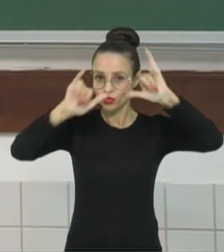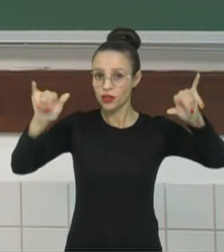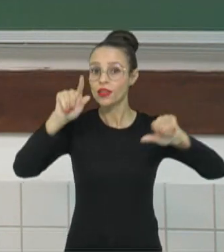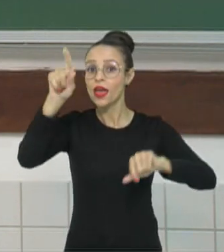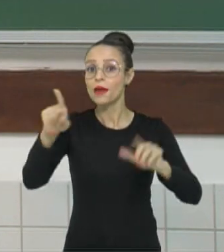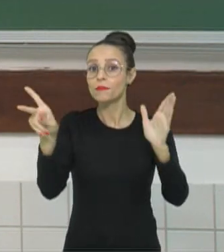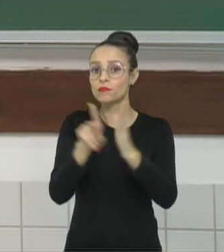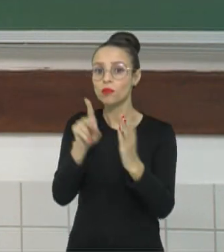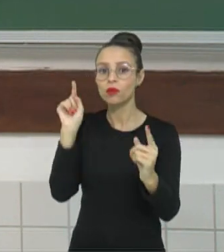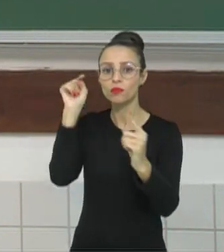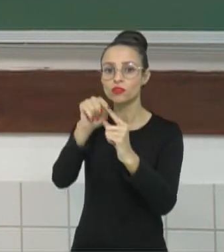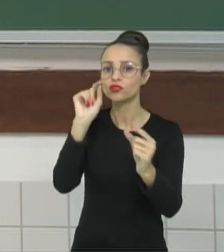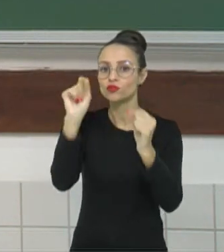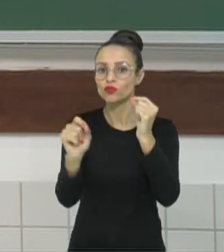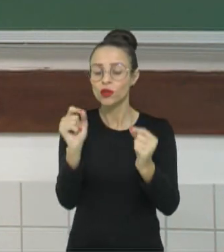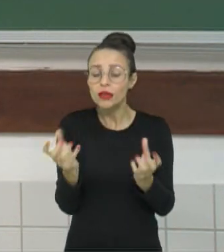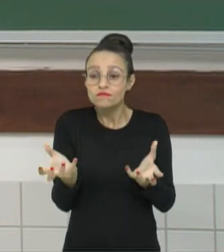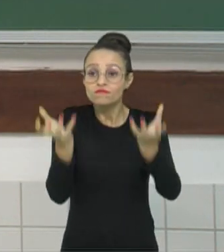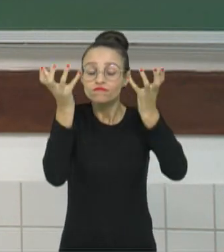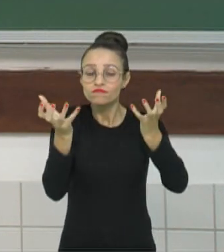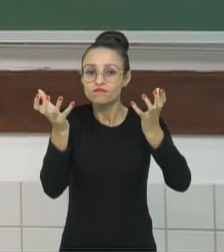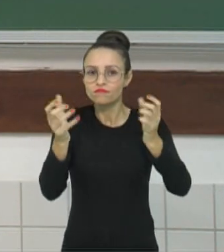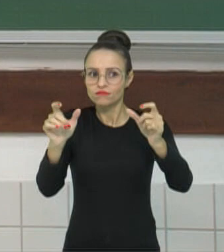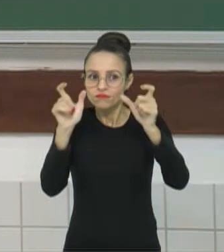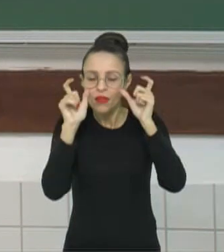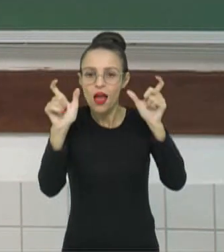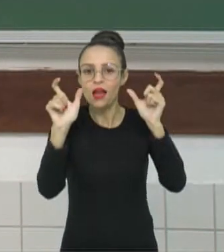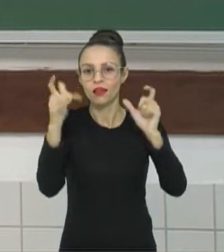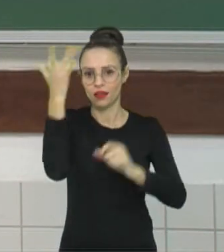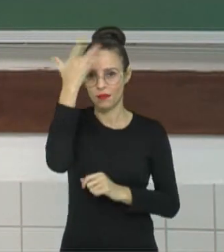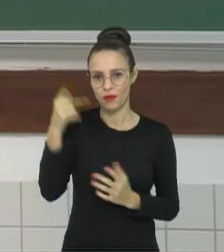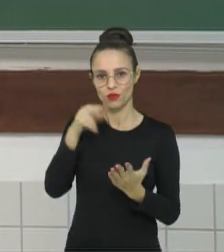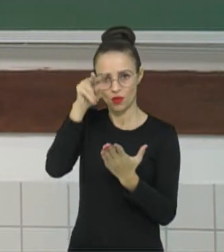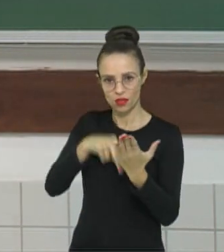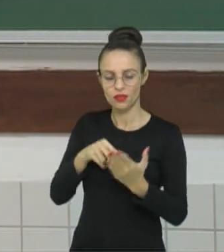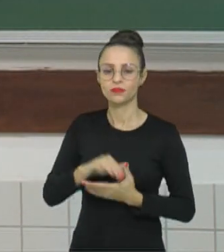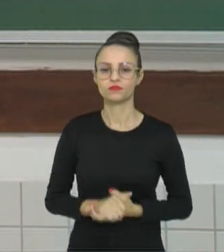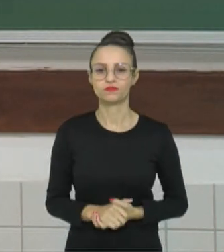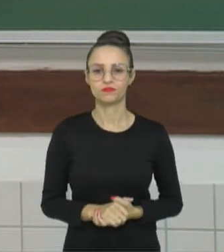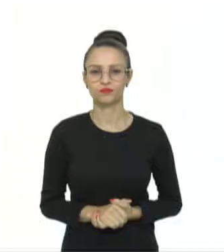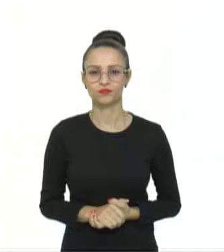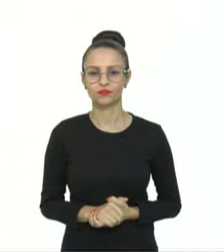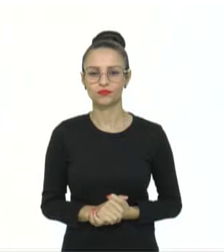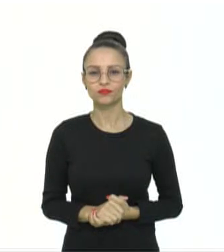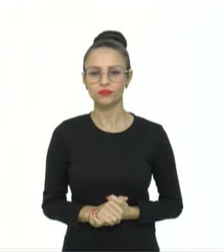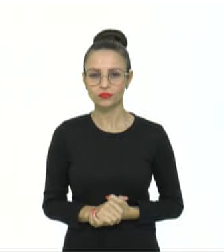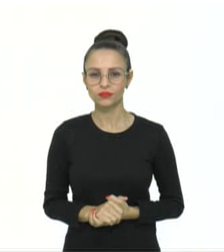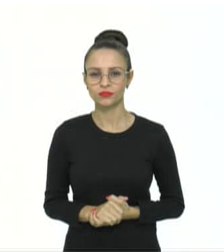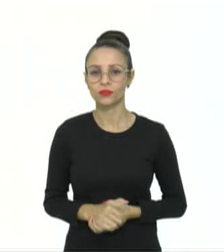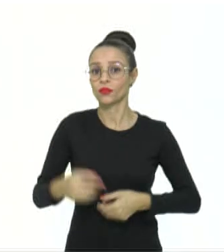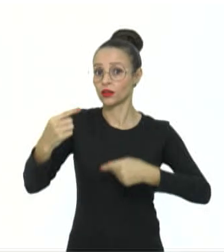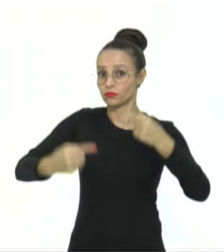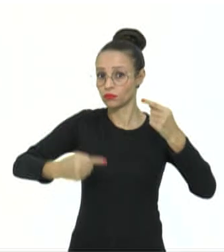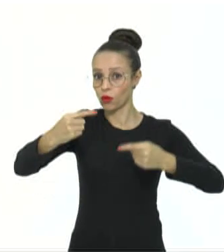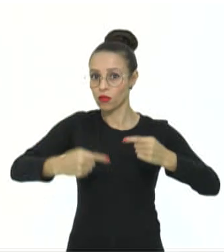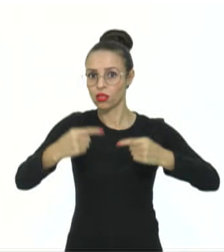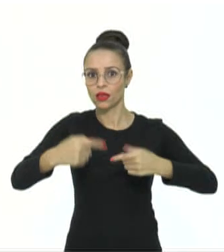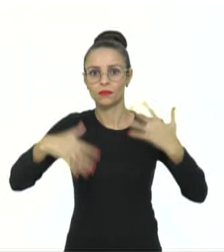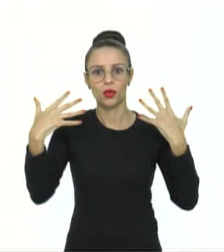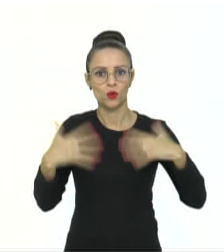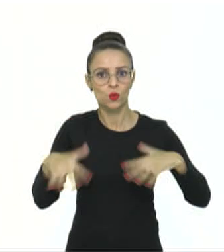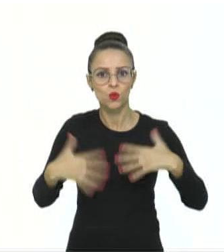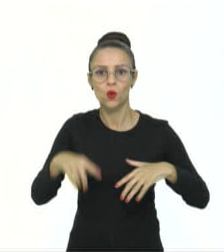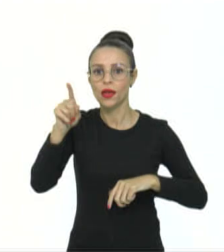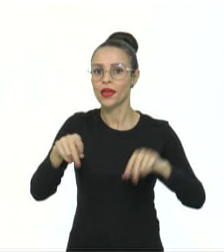a atenção do leitor. Então ele tem que saber mais ou menos ali o que vai se tratar. As polêmicas tendem a ser os